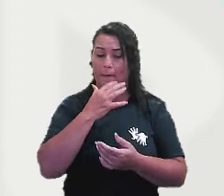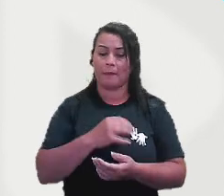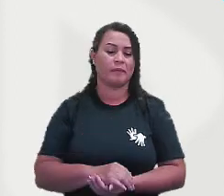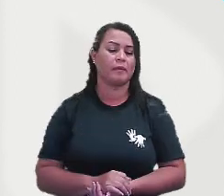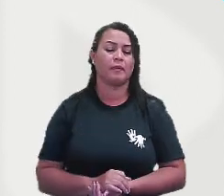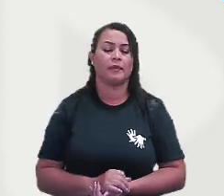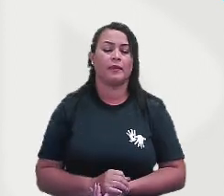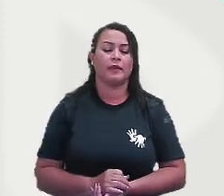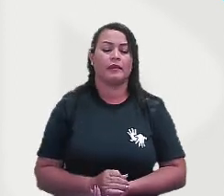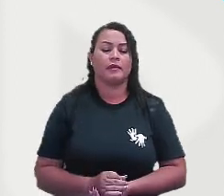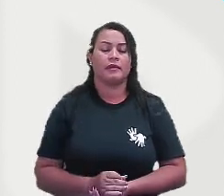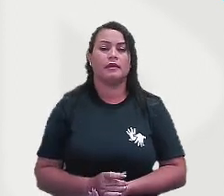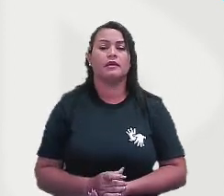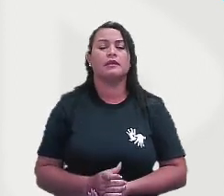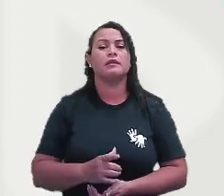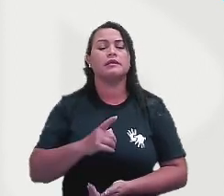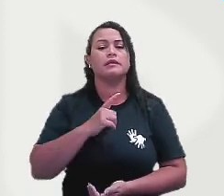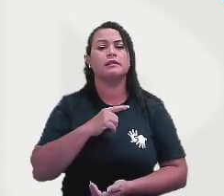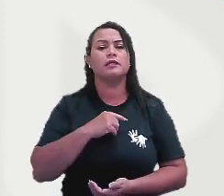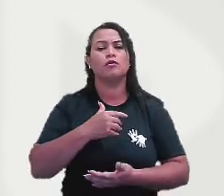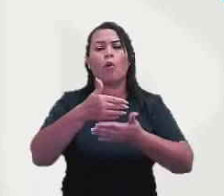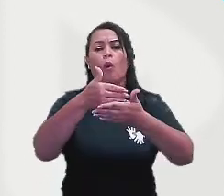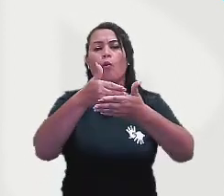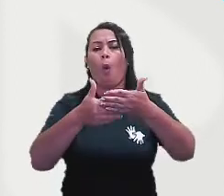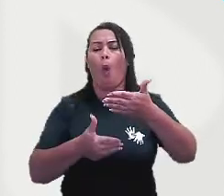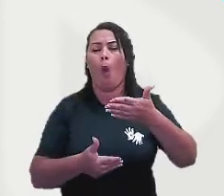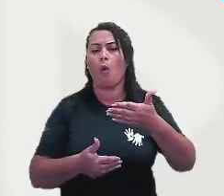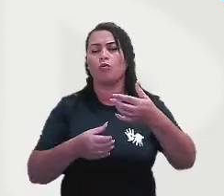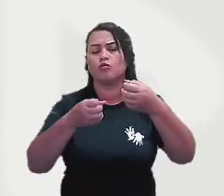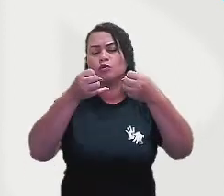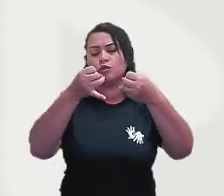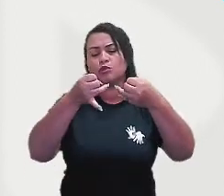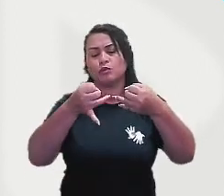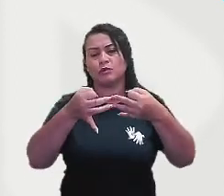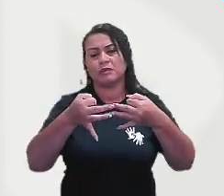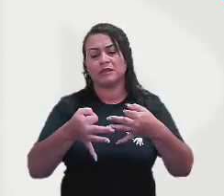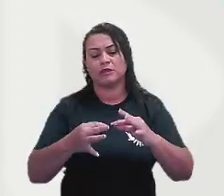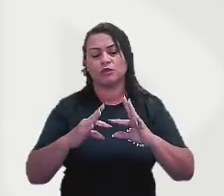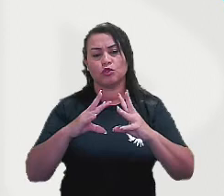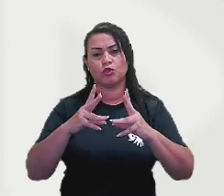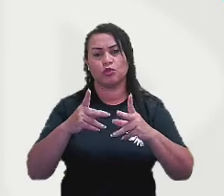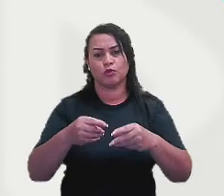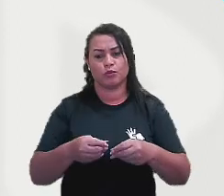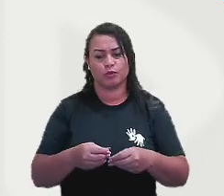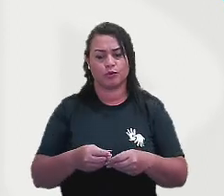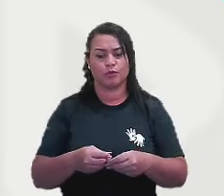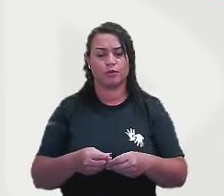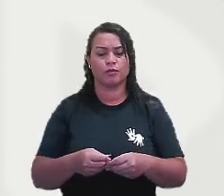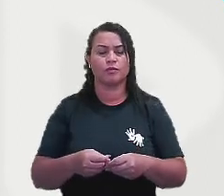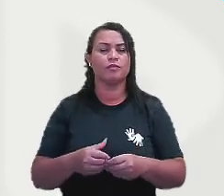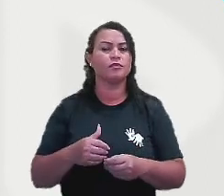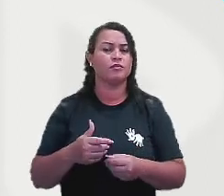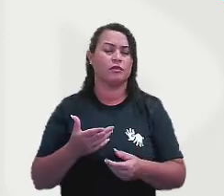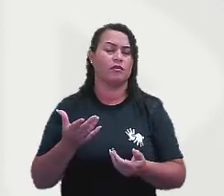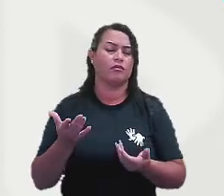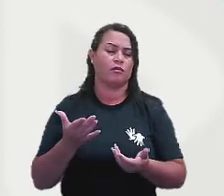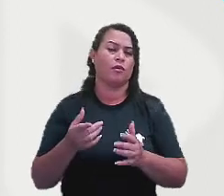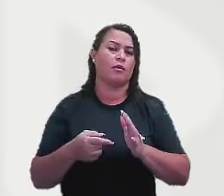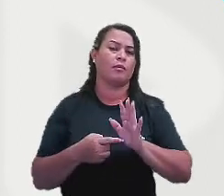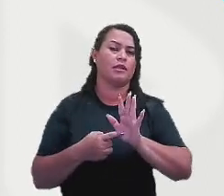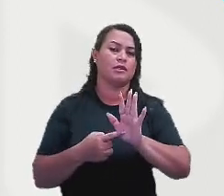do texto é o desenvolvimento de toda a reportagem, né? É o que foi apresentado na lead, vai